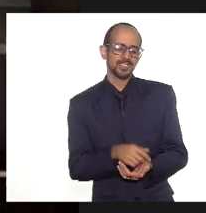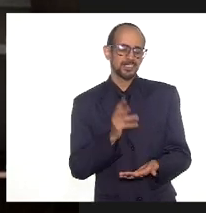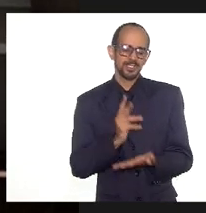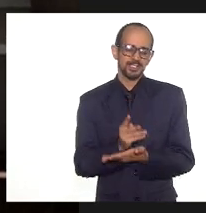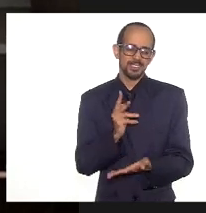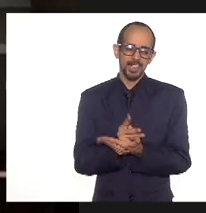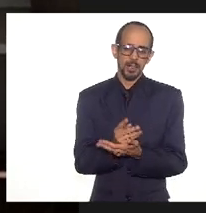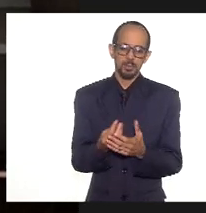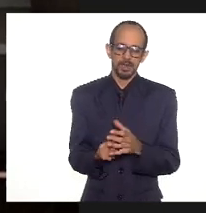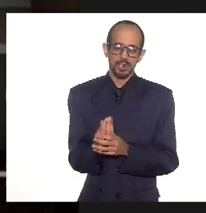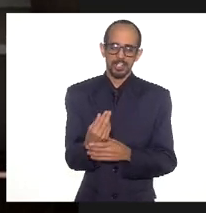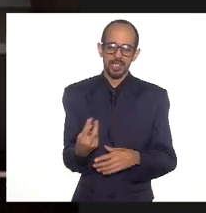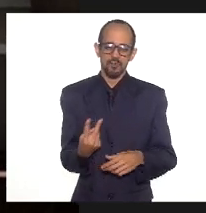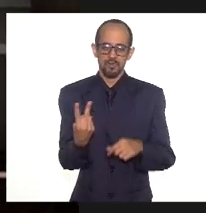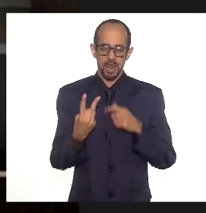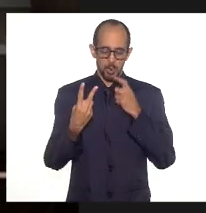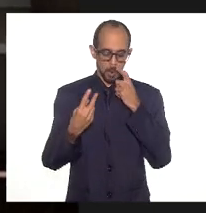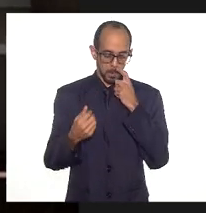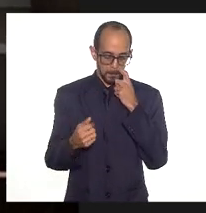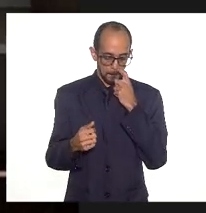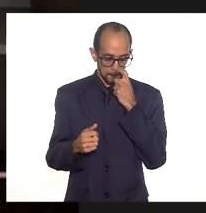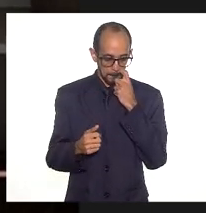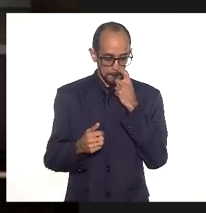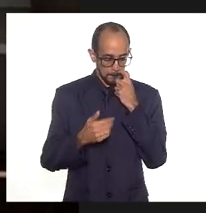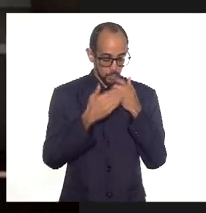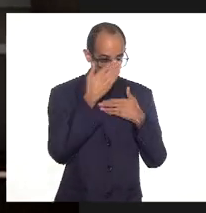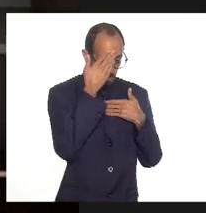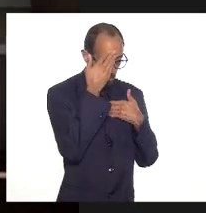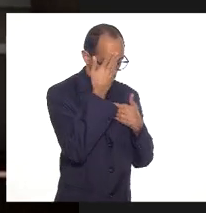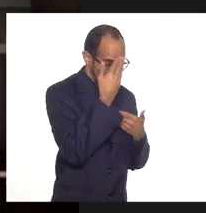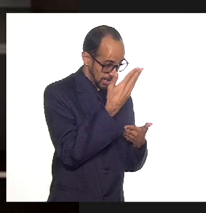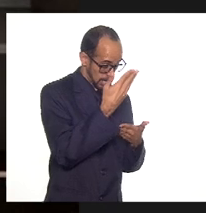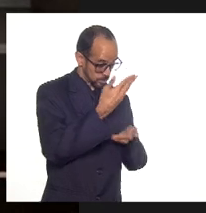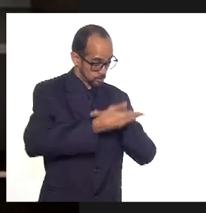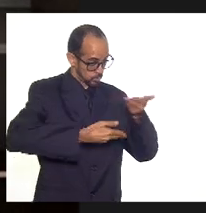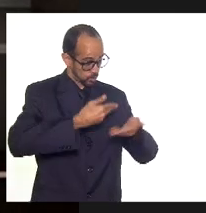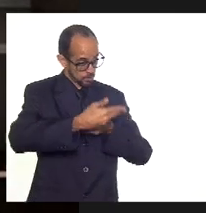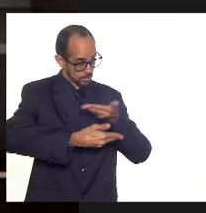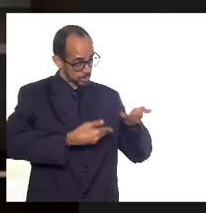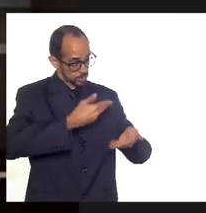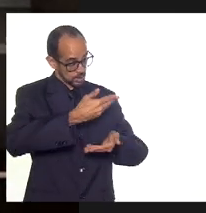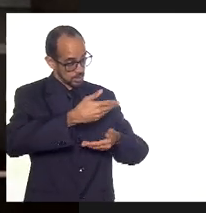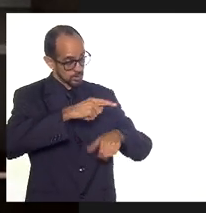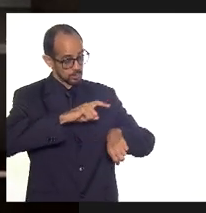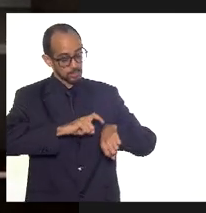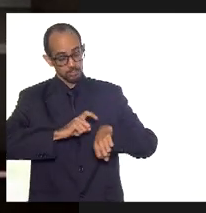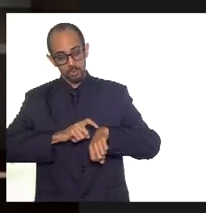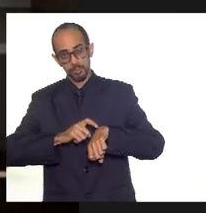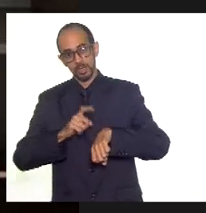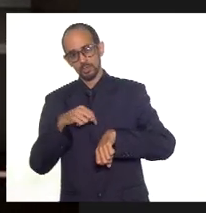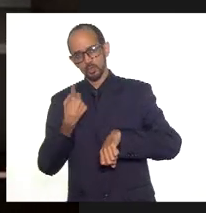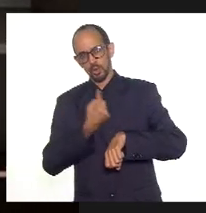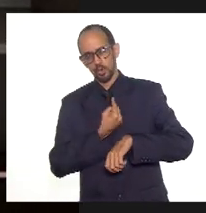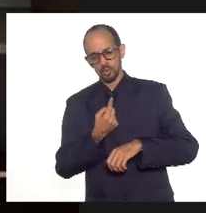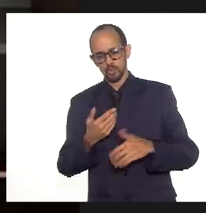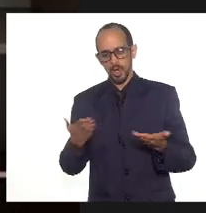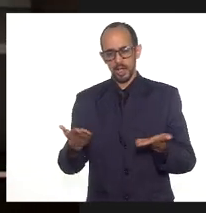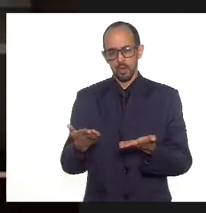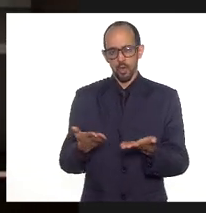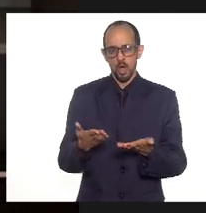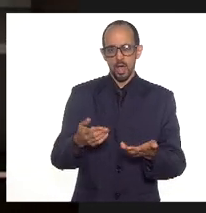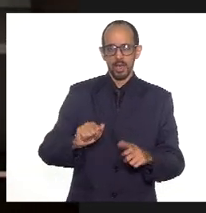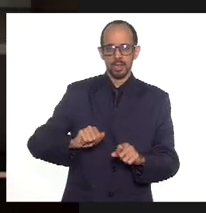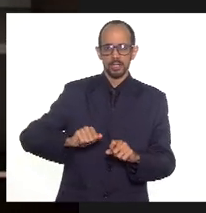enriquece. Obrigada aí por você também fazer parte e compartilhar desses momentos aí conosco. Vou passar agora a